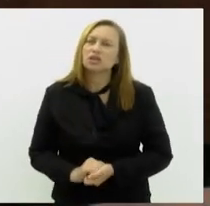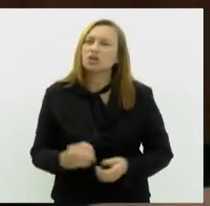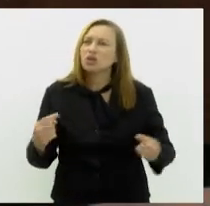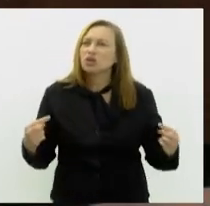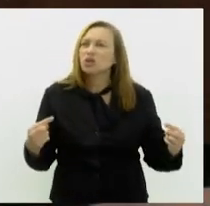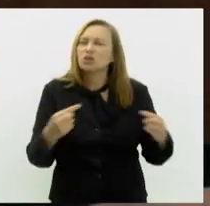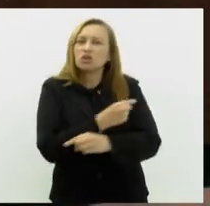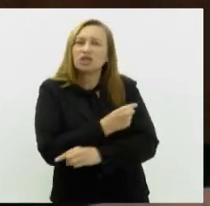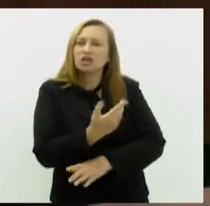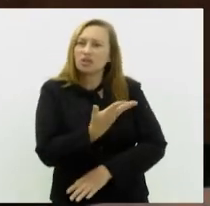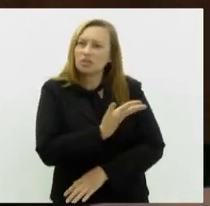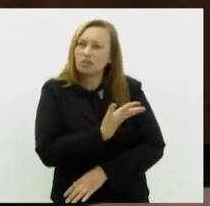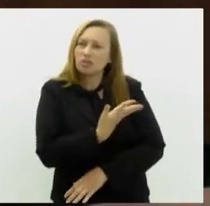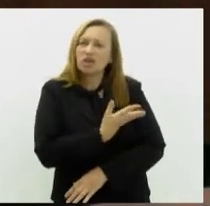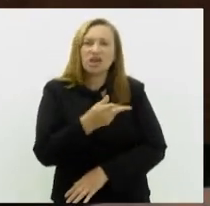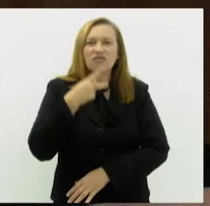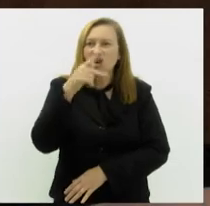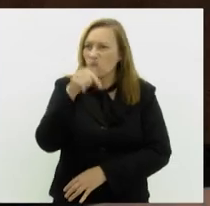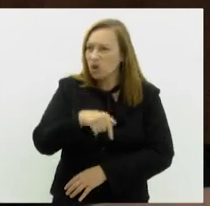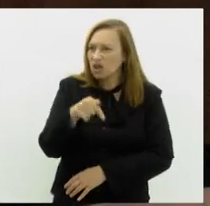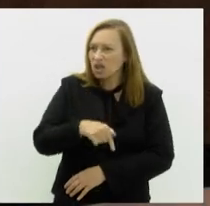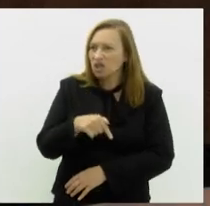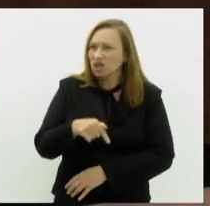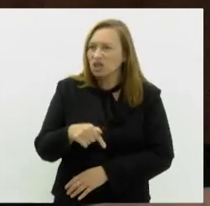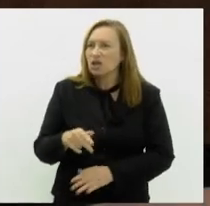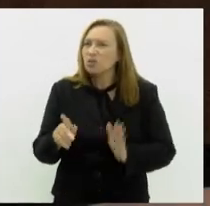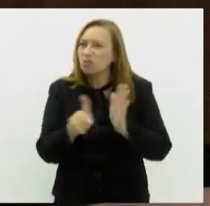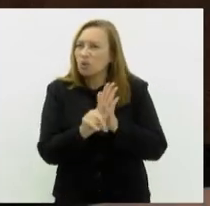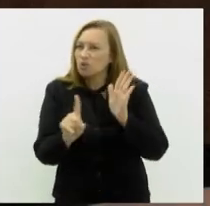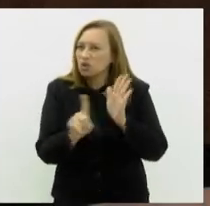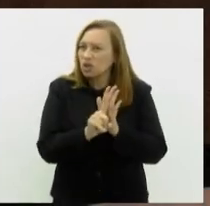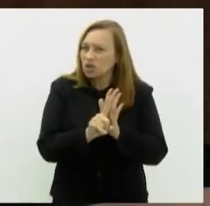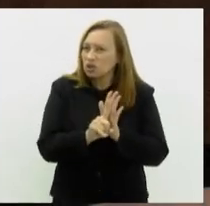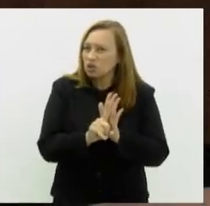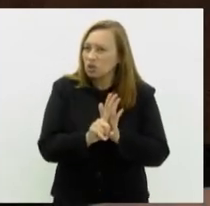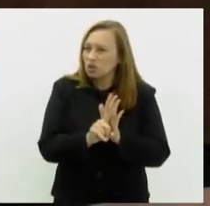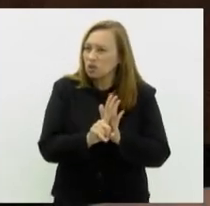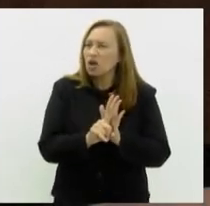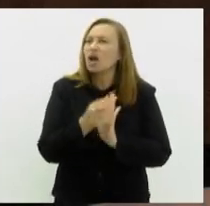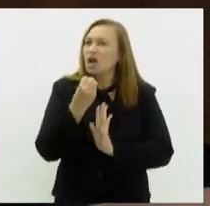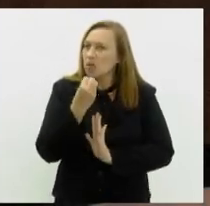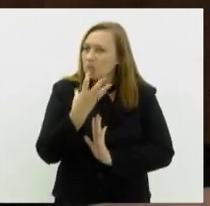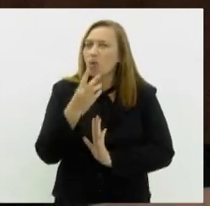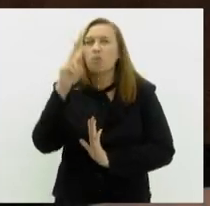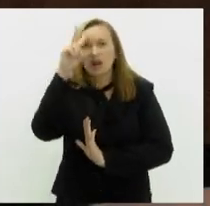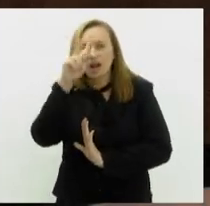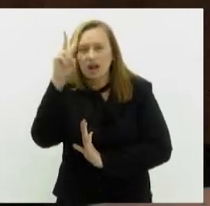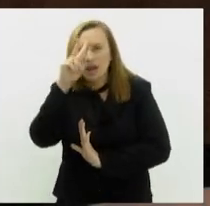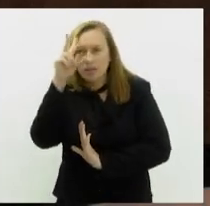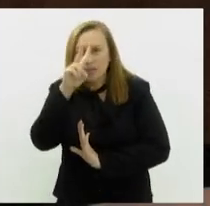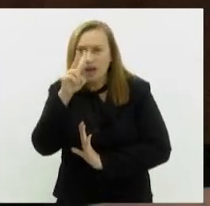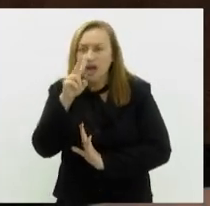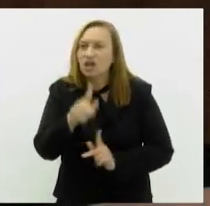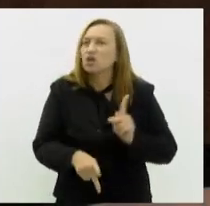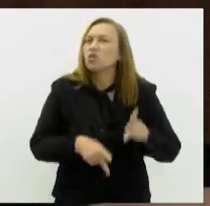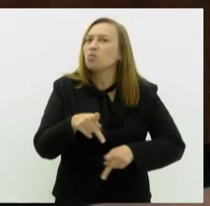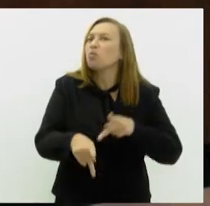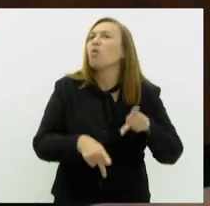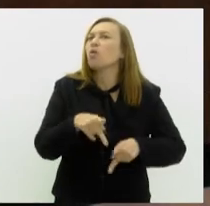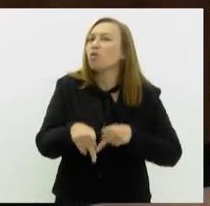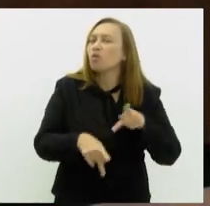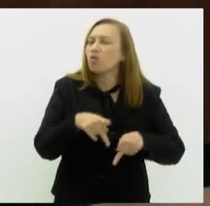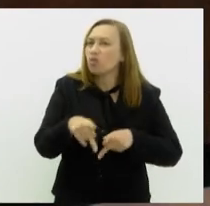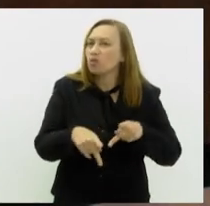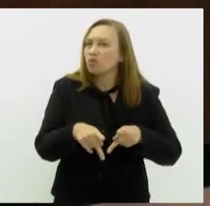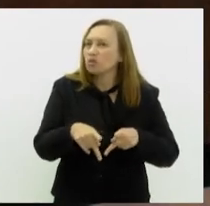com a minha colega que falou aqui, que o projeto é oportuno para lembrar que os povos,